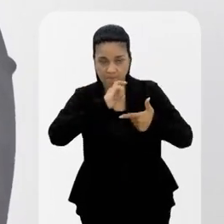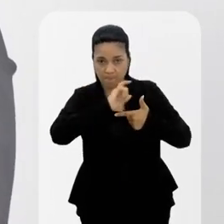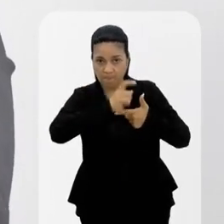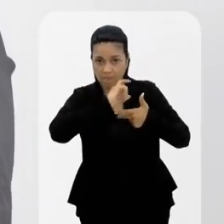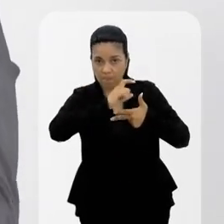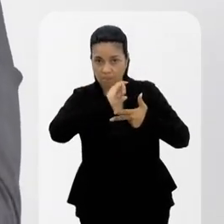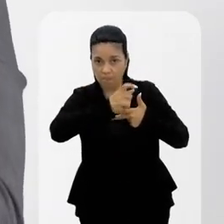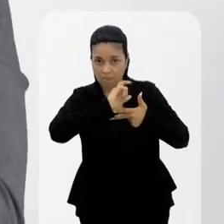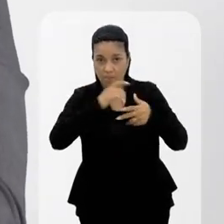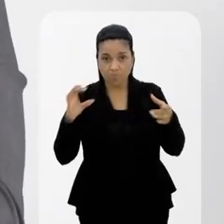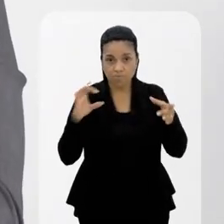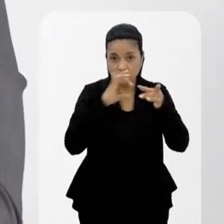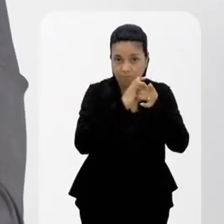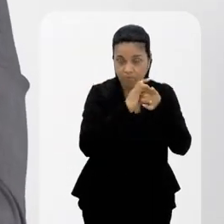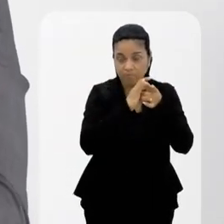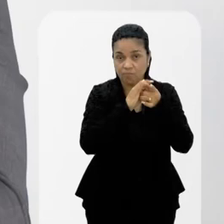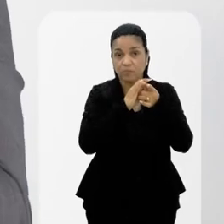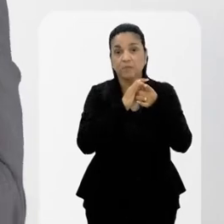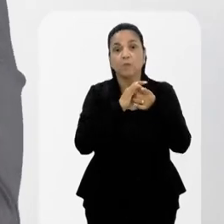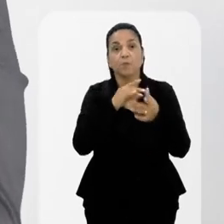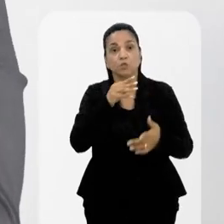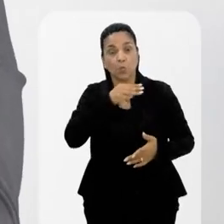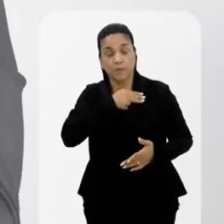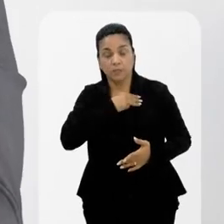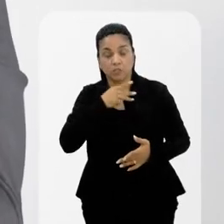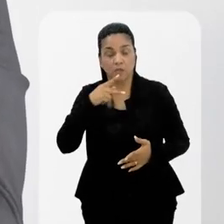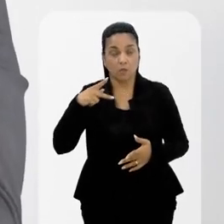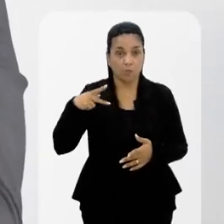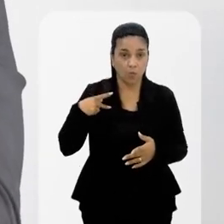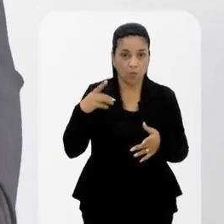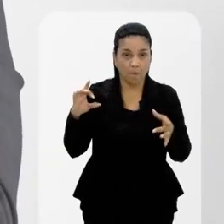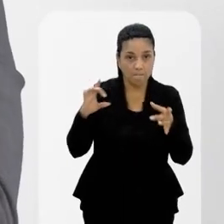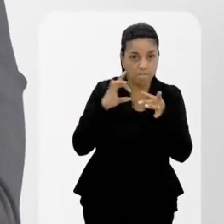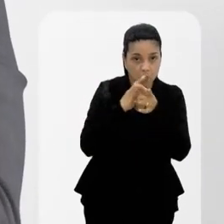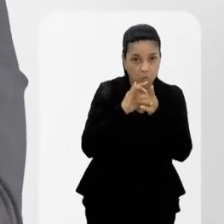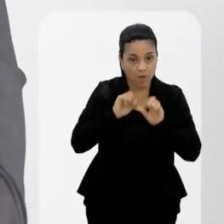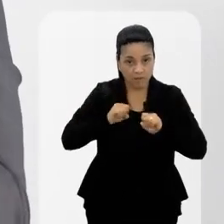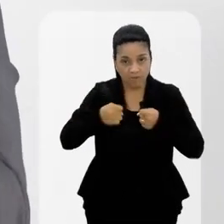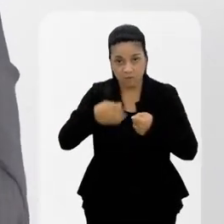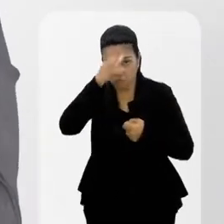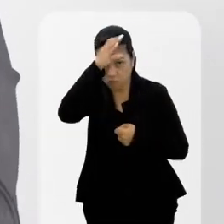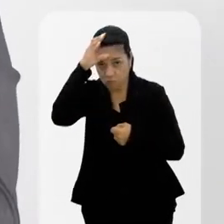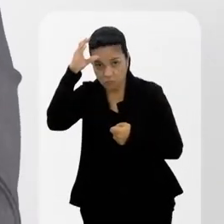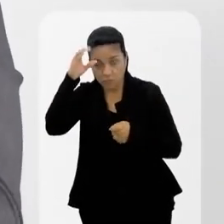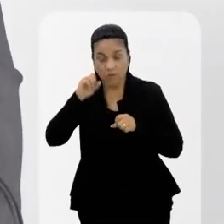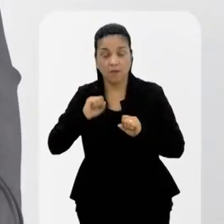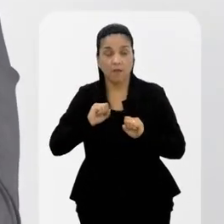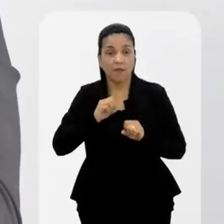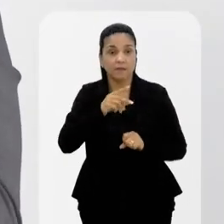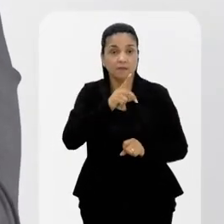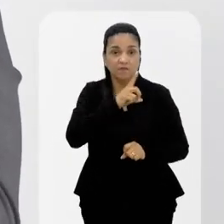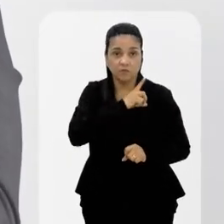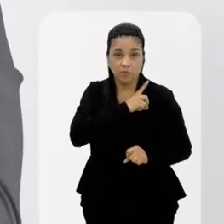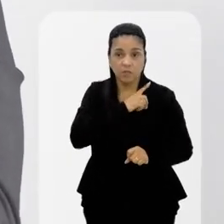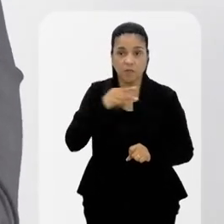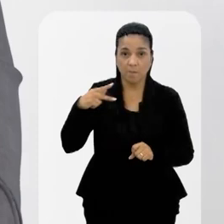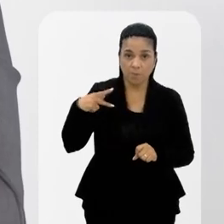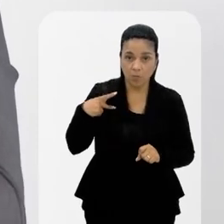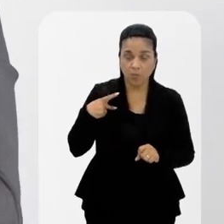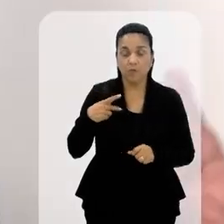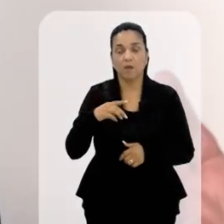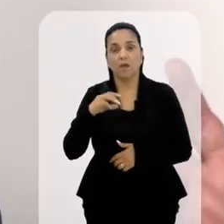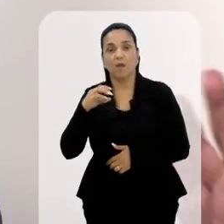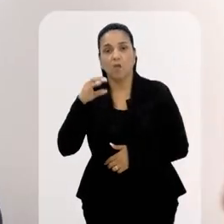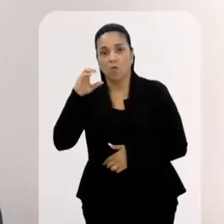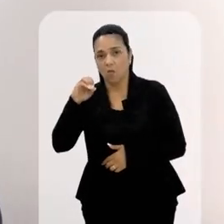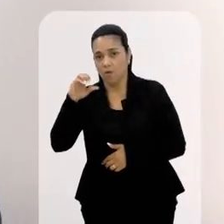executivo, mas depois ela interagiu junto com o Ministério Público, as promotorias de defesa do consumidor, as defensorias públicas de defesa do consumidor, a